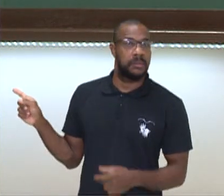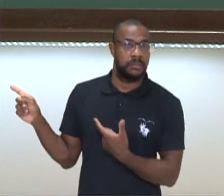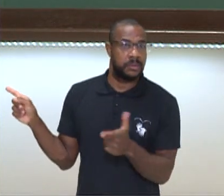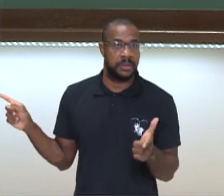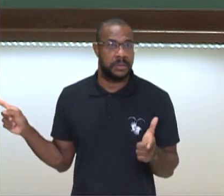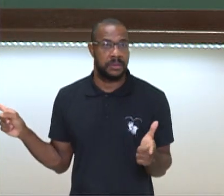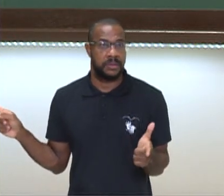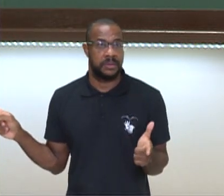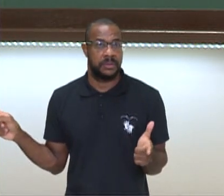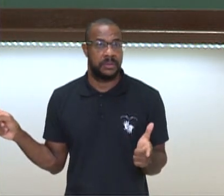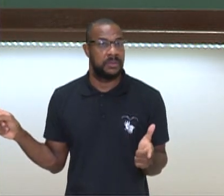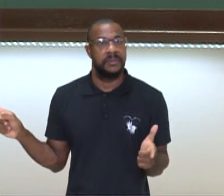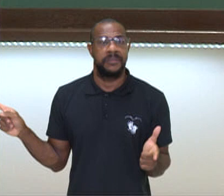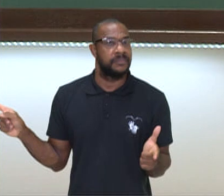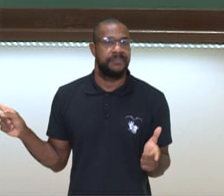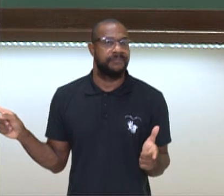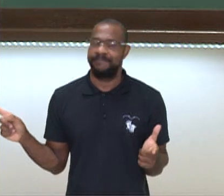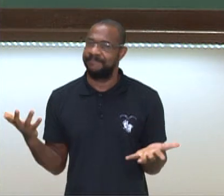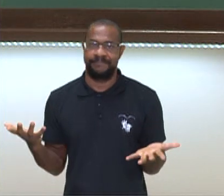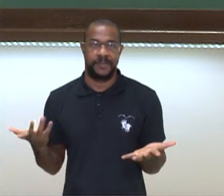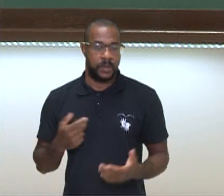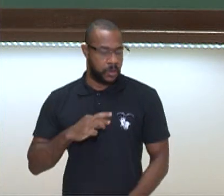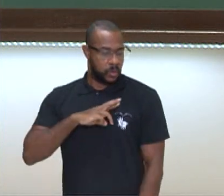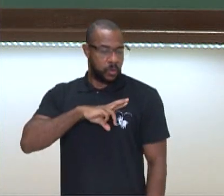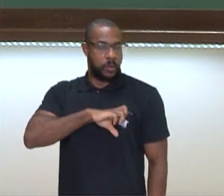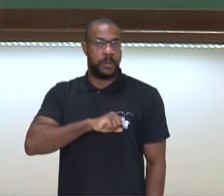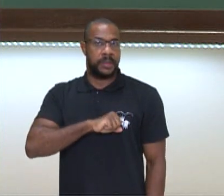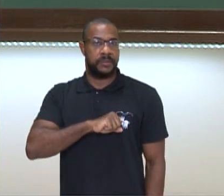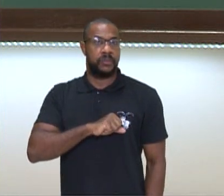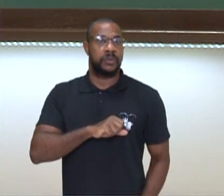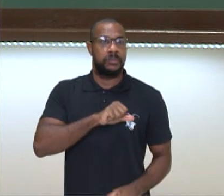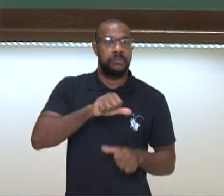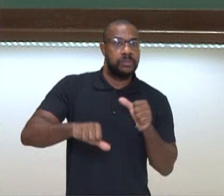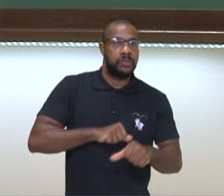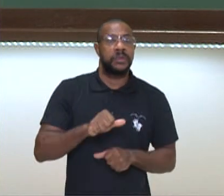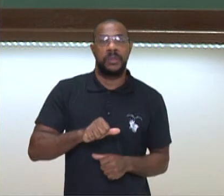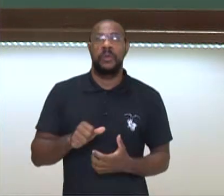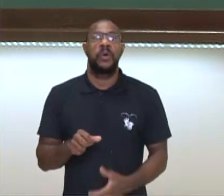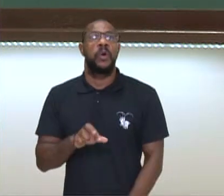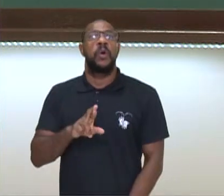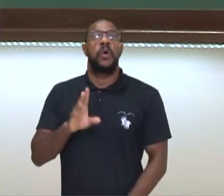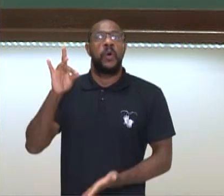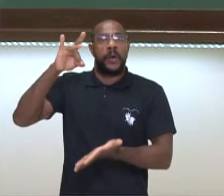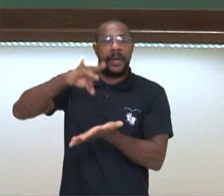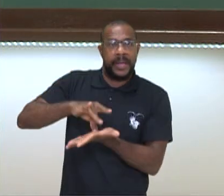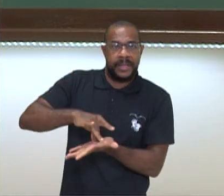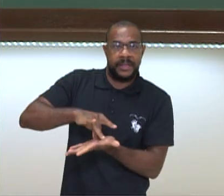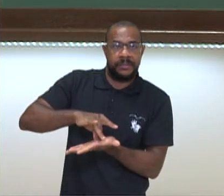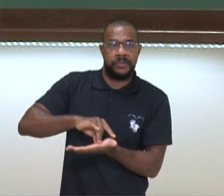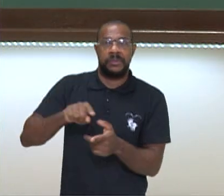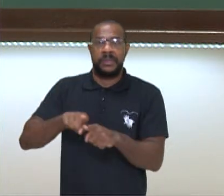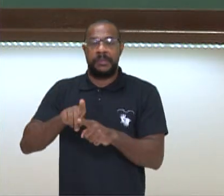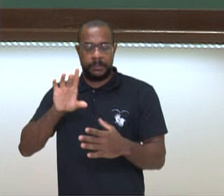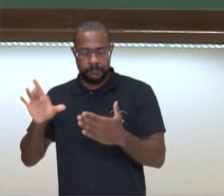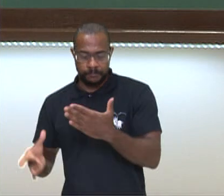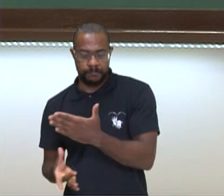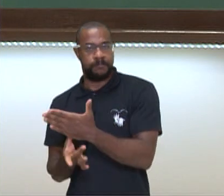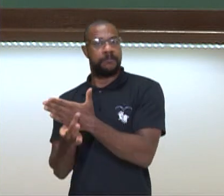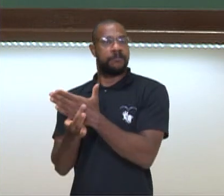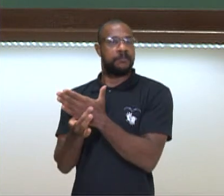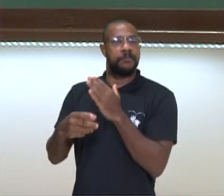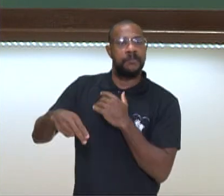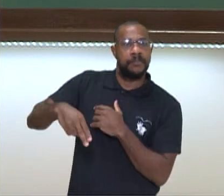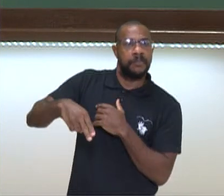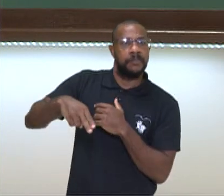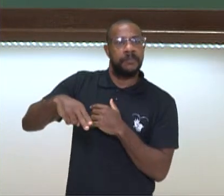ideais românticos deram lugar ao realismo, ao naturalismo na prosa, ou seja, nas obras